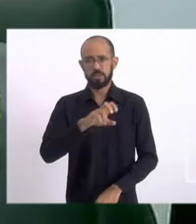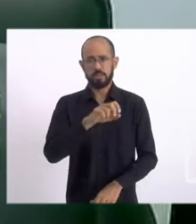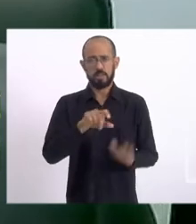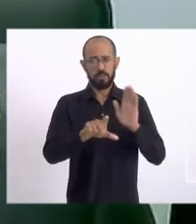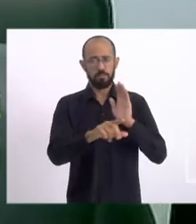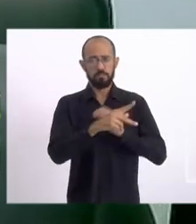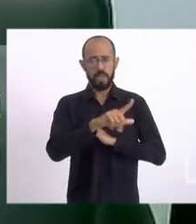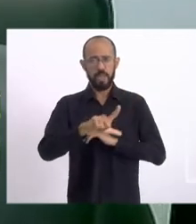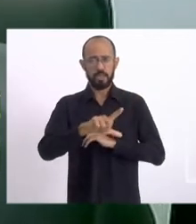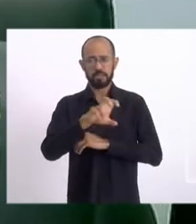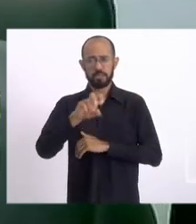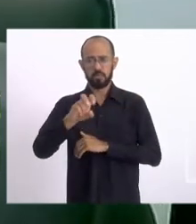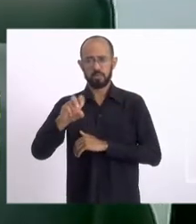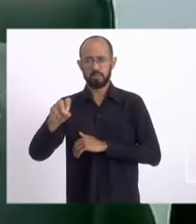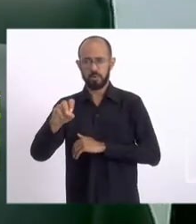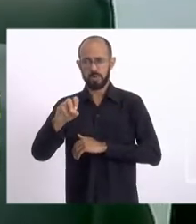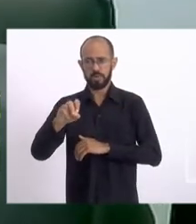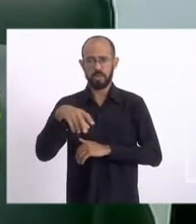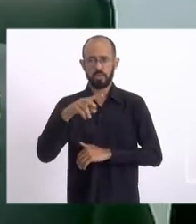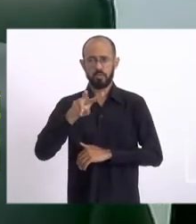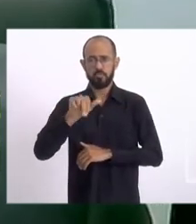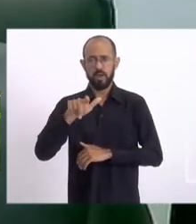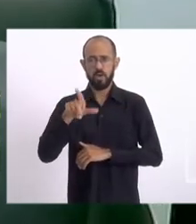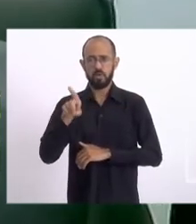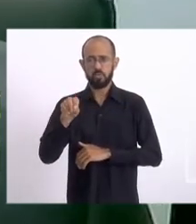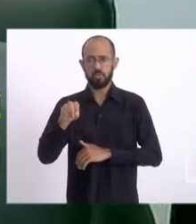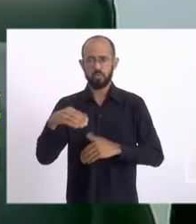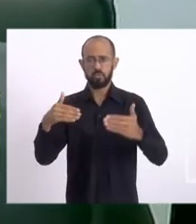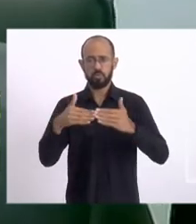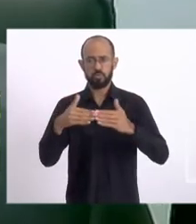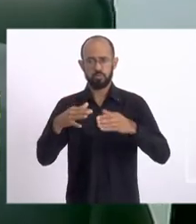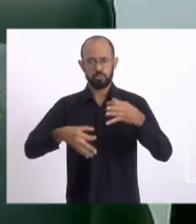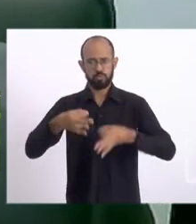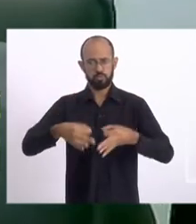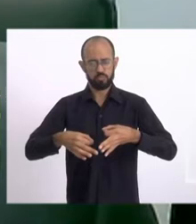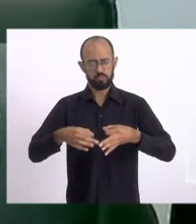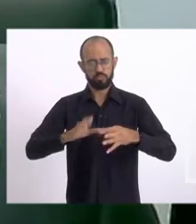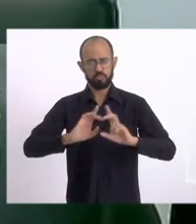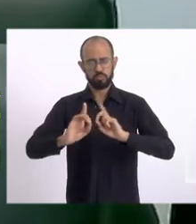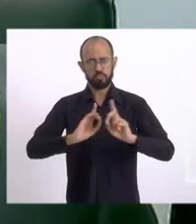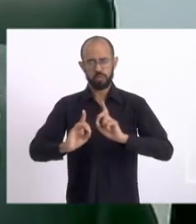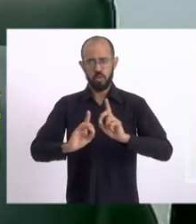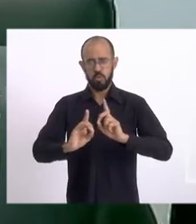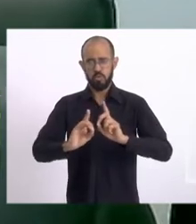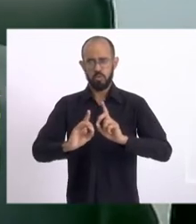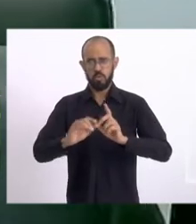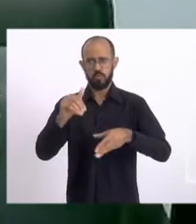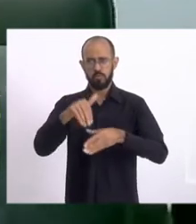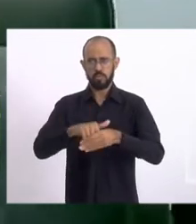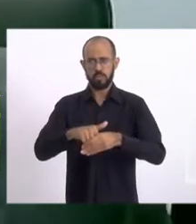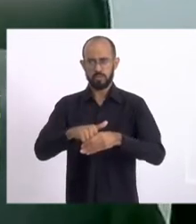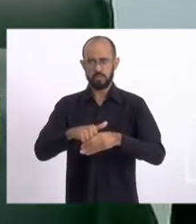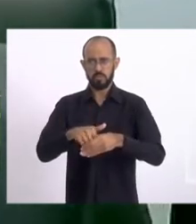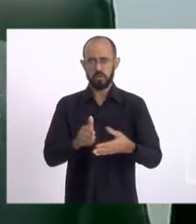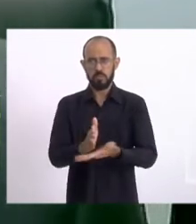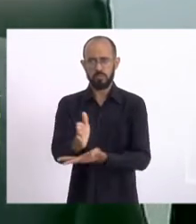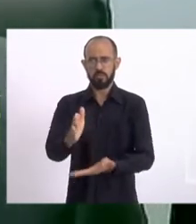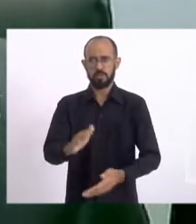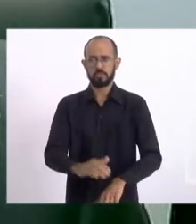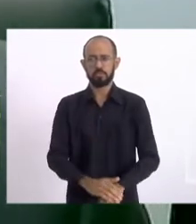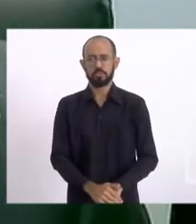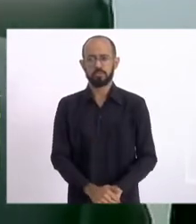2021, autoria do deputado Valdo Ceasa, parecer pela juridicidade. Em discussão, votação,